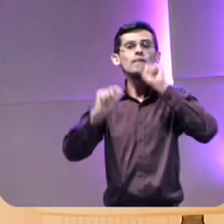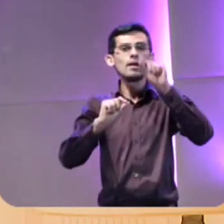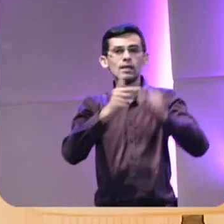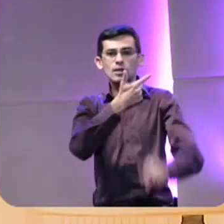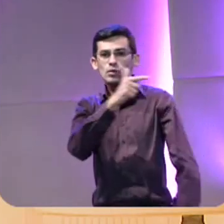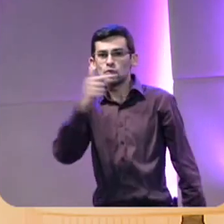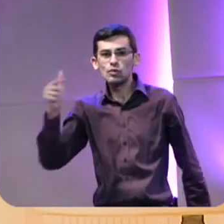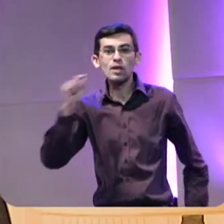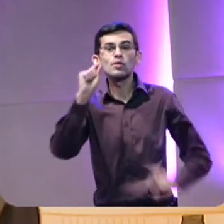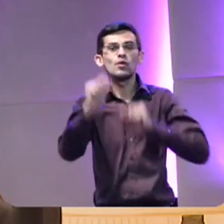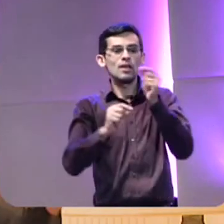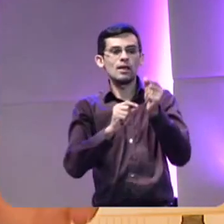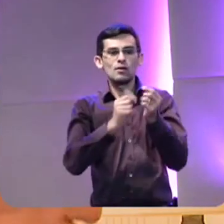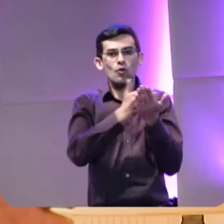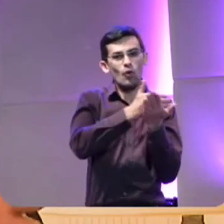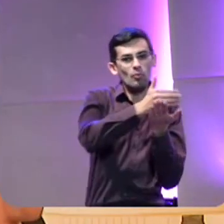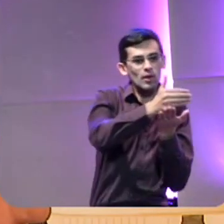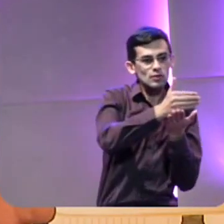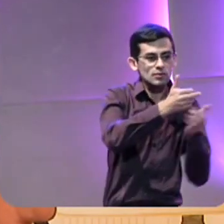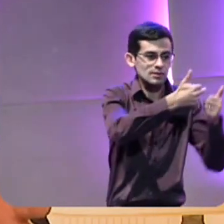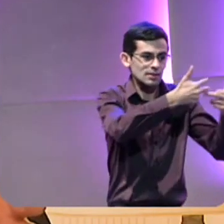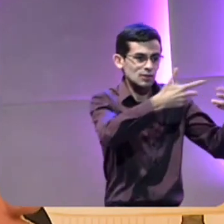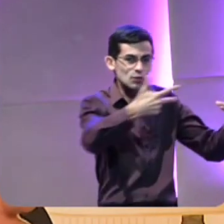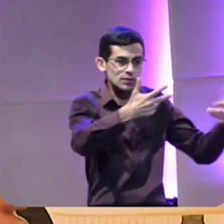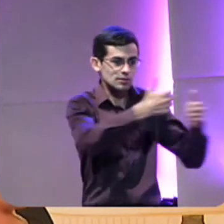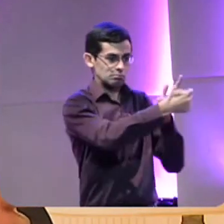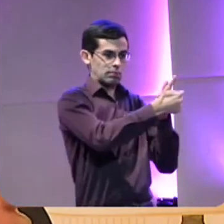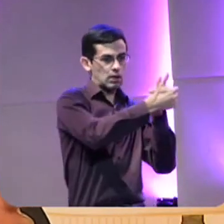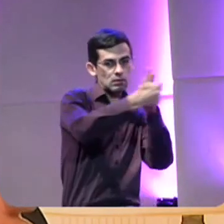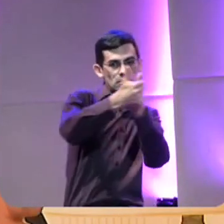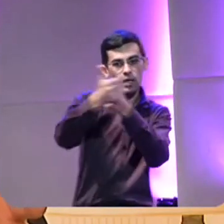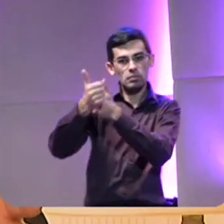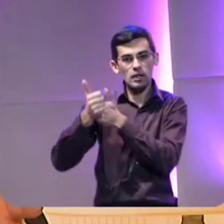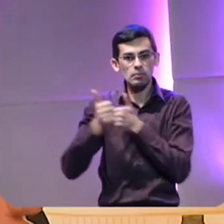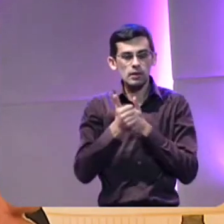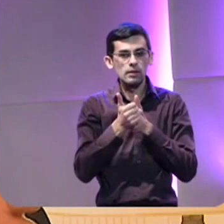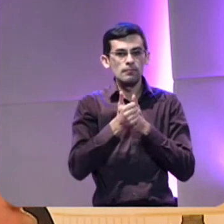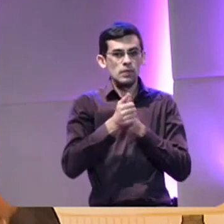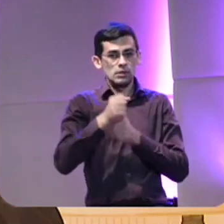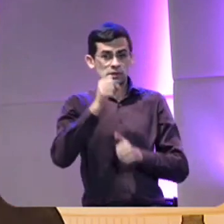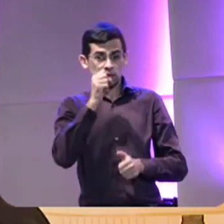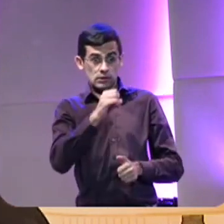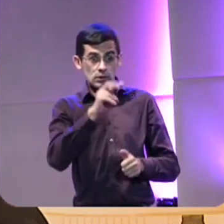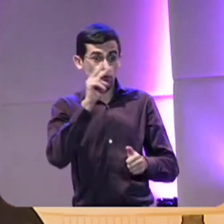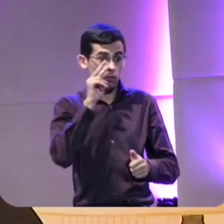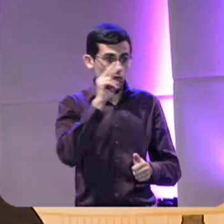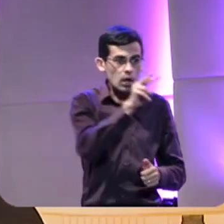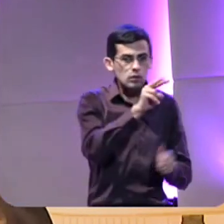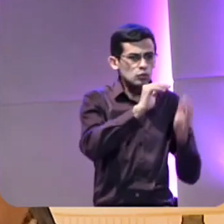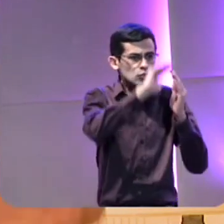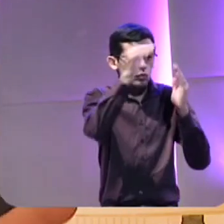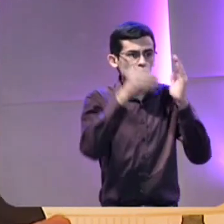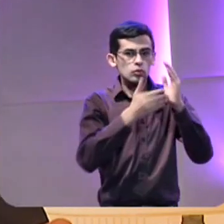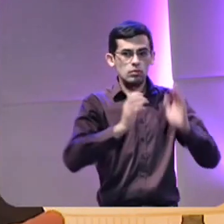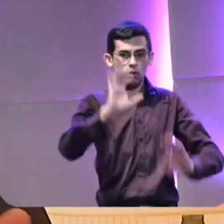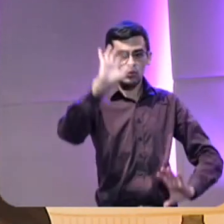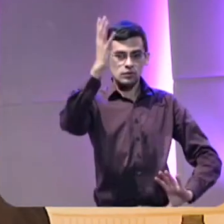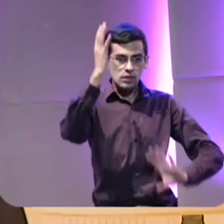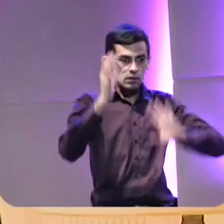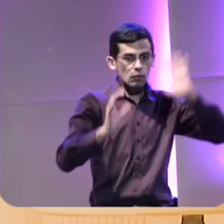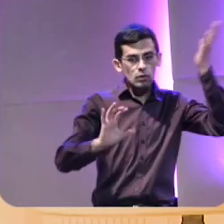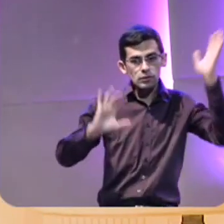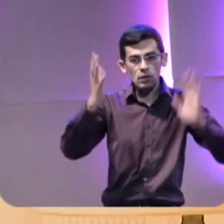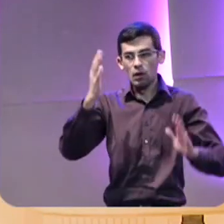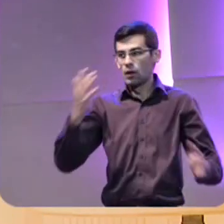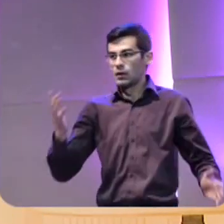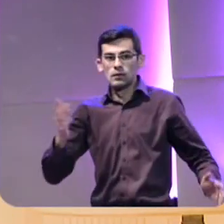tem origem nas circunstâncias ao nosso redor. Porque se você olhar o que está acontecendo à sua volta, você